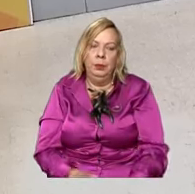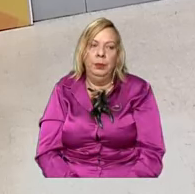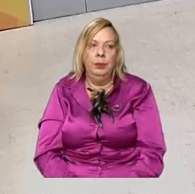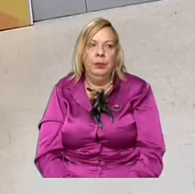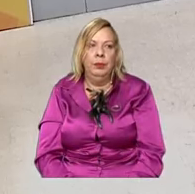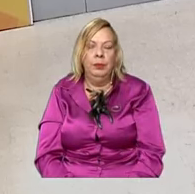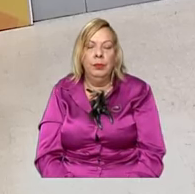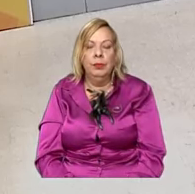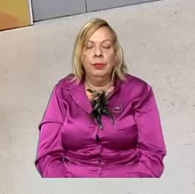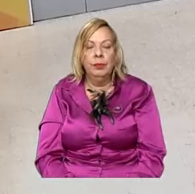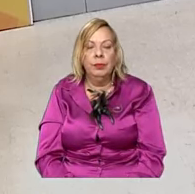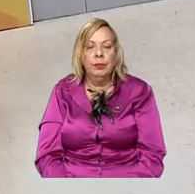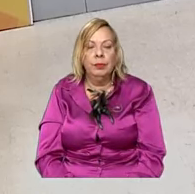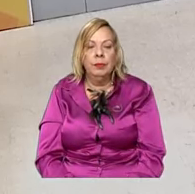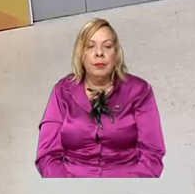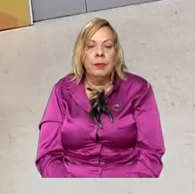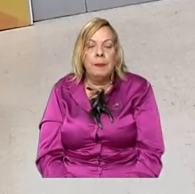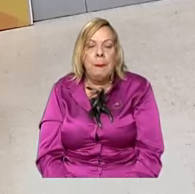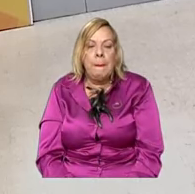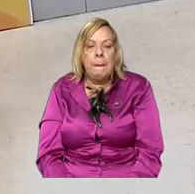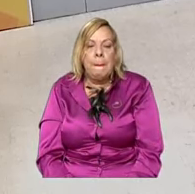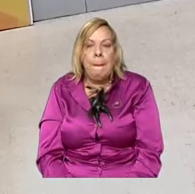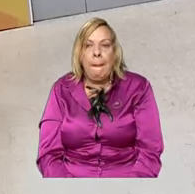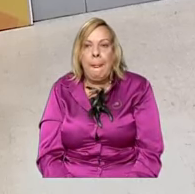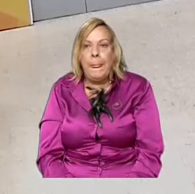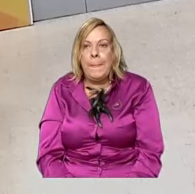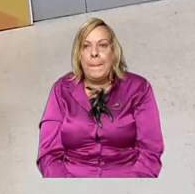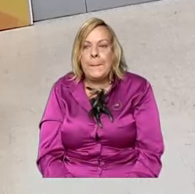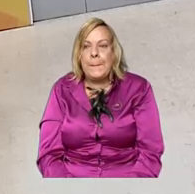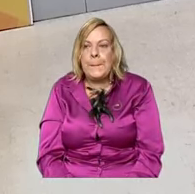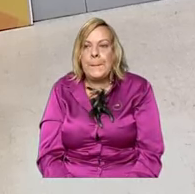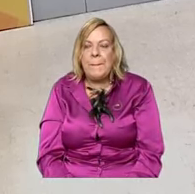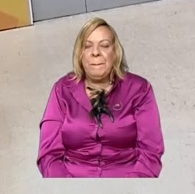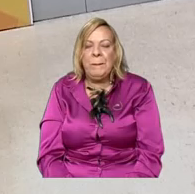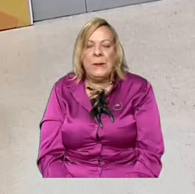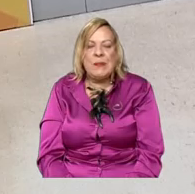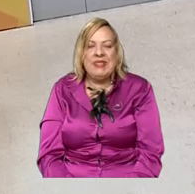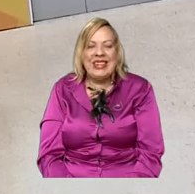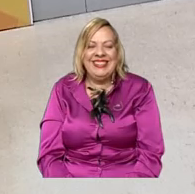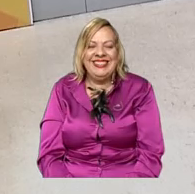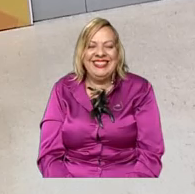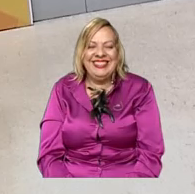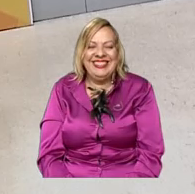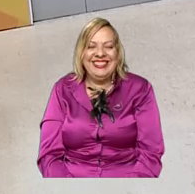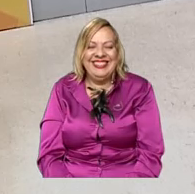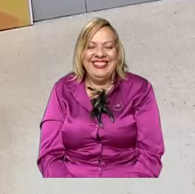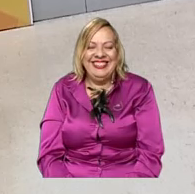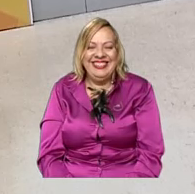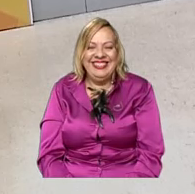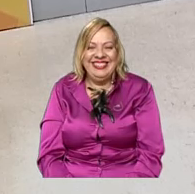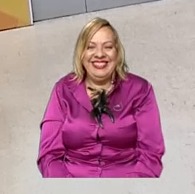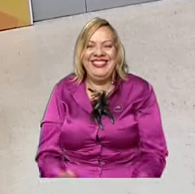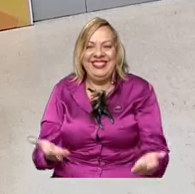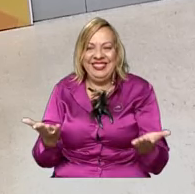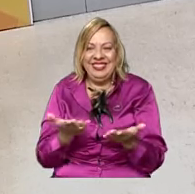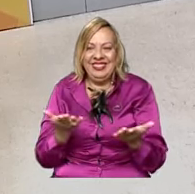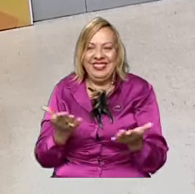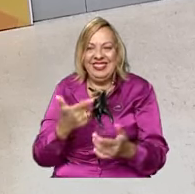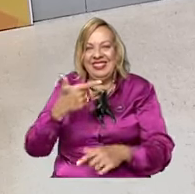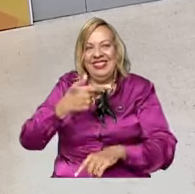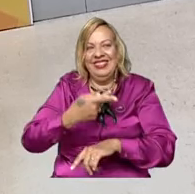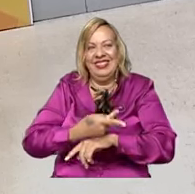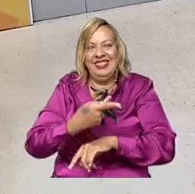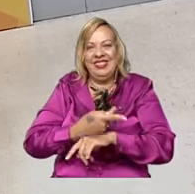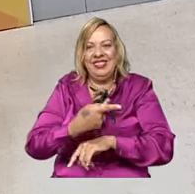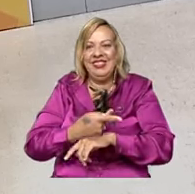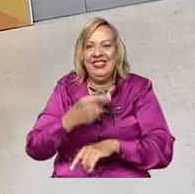pouco. Segundo prêmio especial começando, uma Honda Biz valendo para você de casa. O auxílio luxuoso na condução das bolinhas é da minha